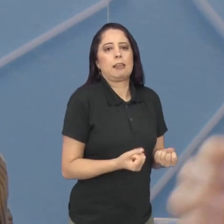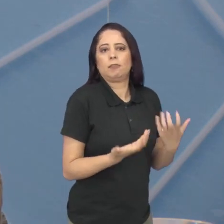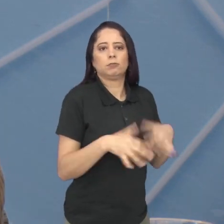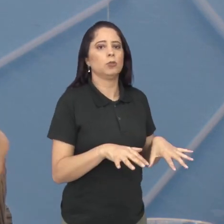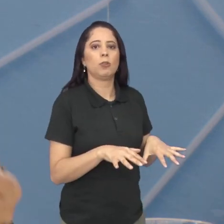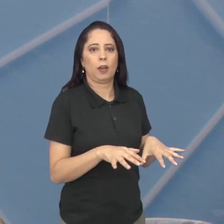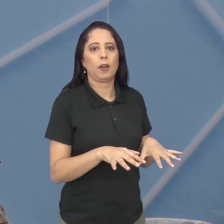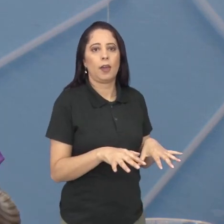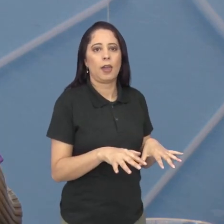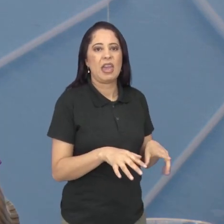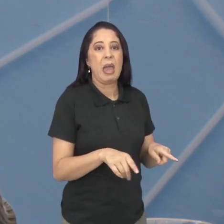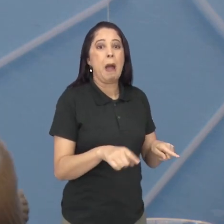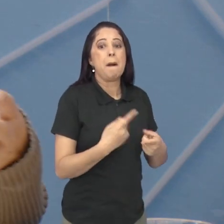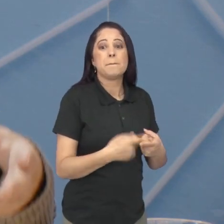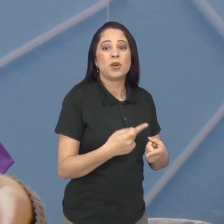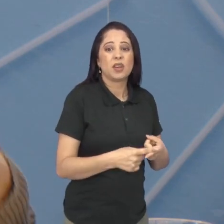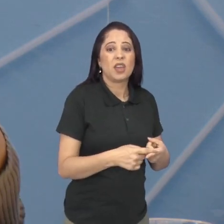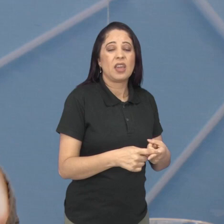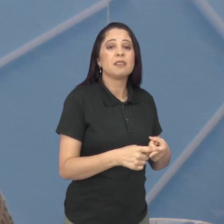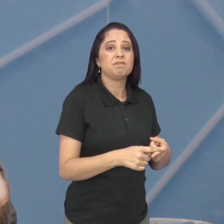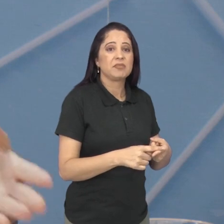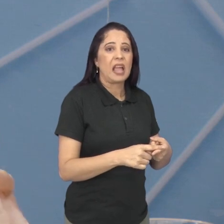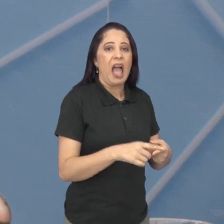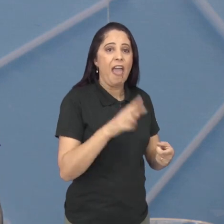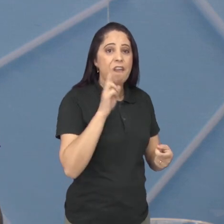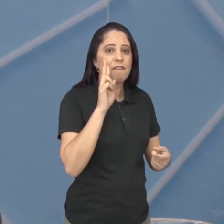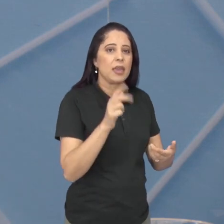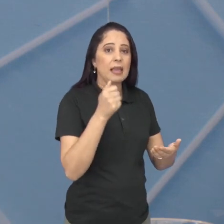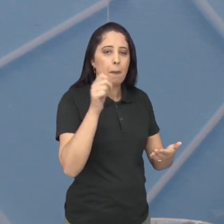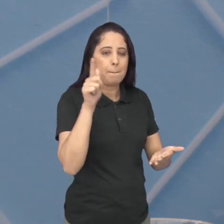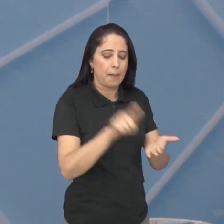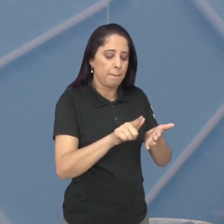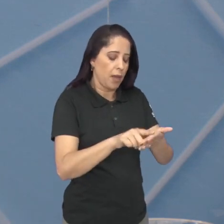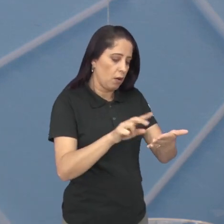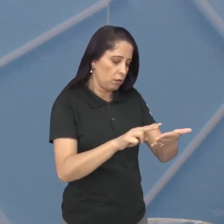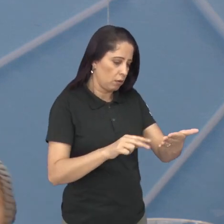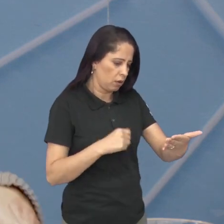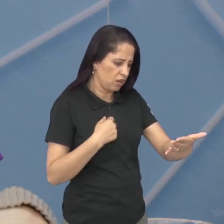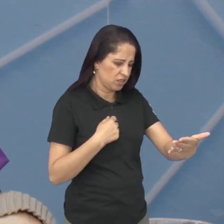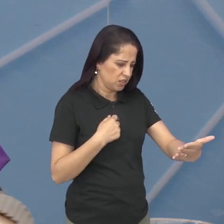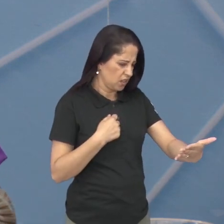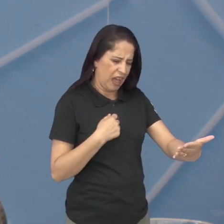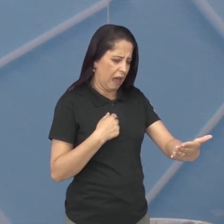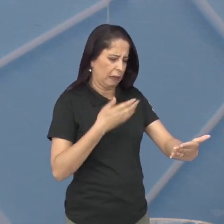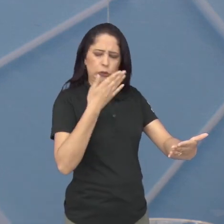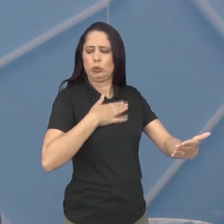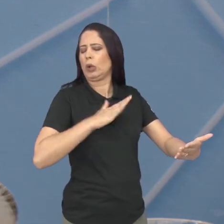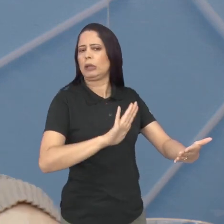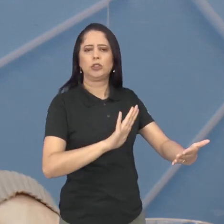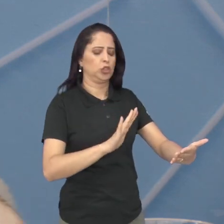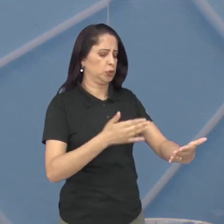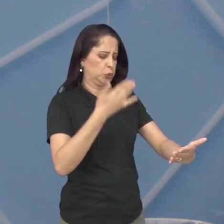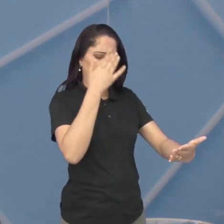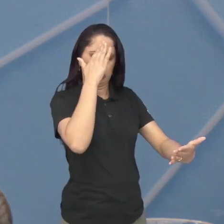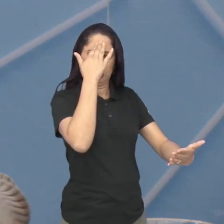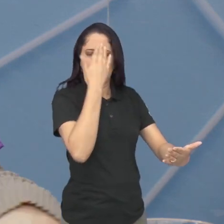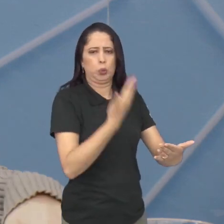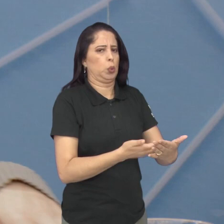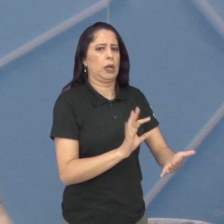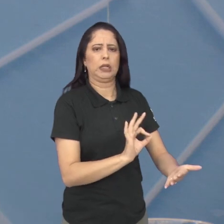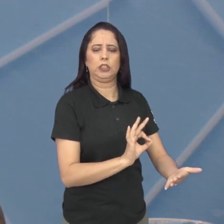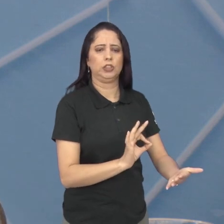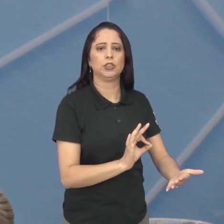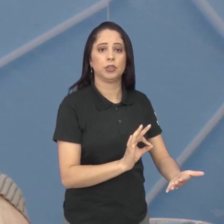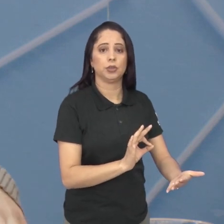mais resistência em acreditar, às vezes, até do que está escrito no laudo, né? E esse luto vivido, né, essa depressão,